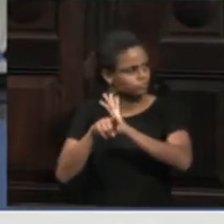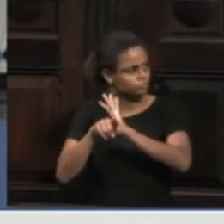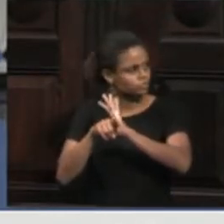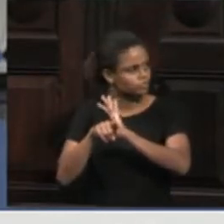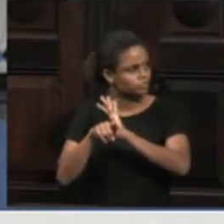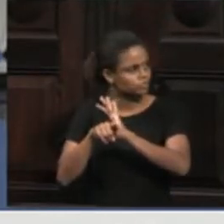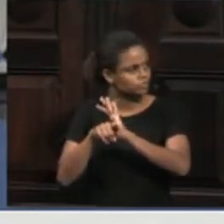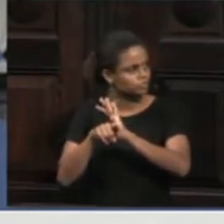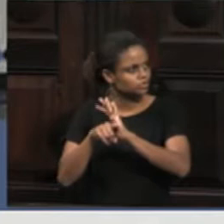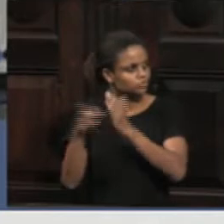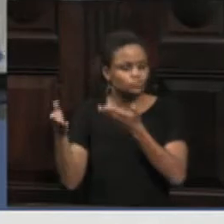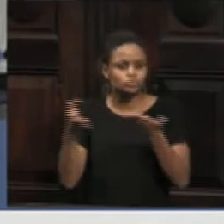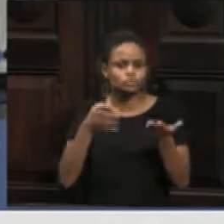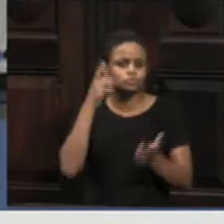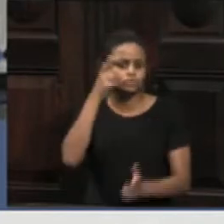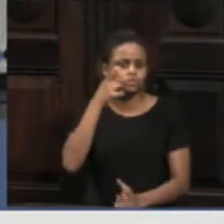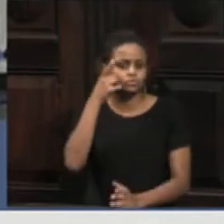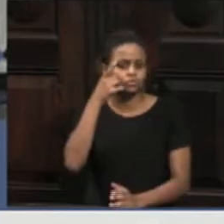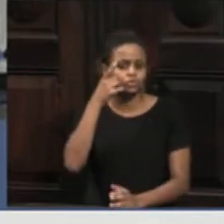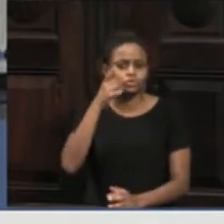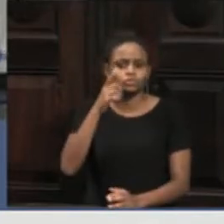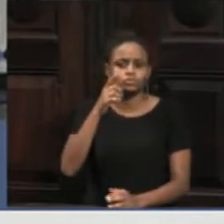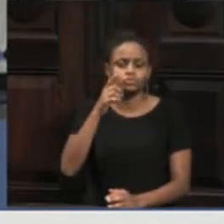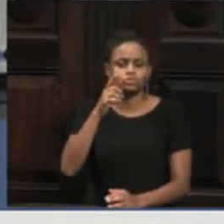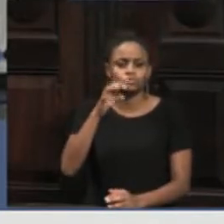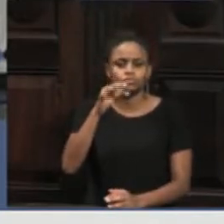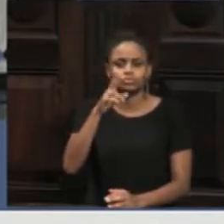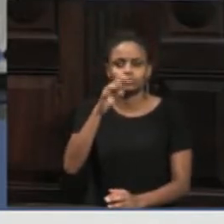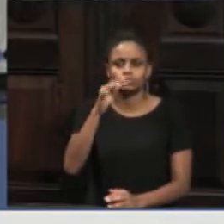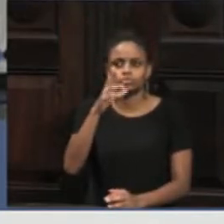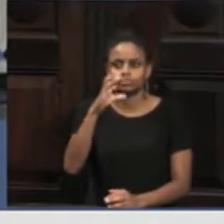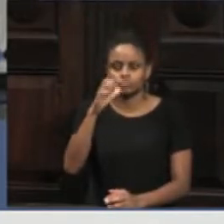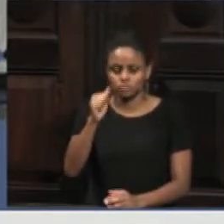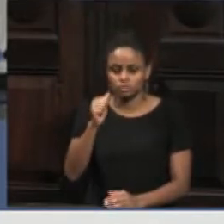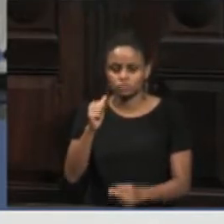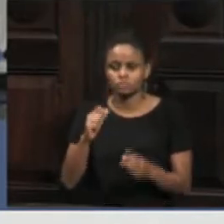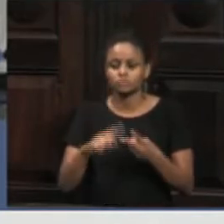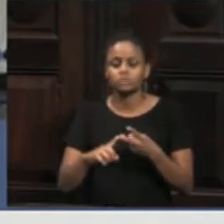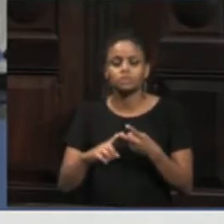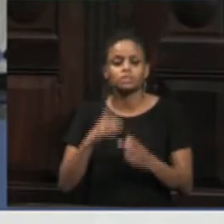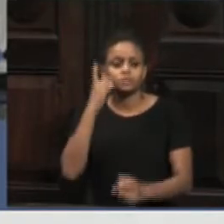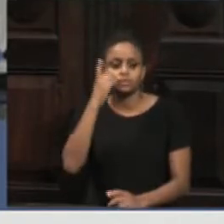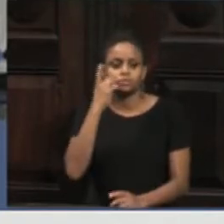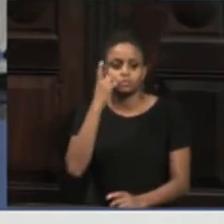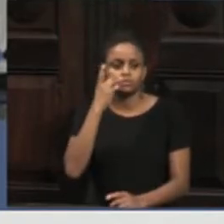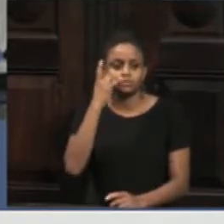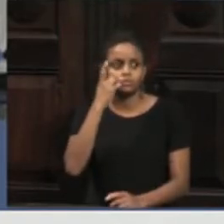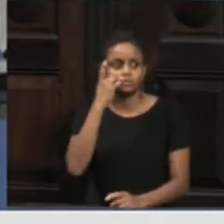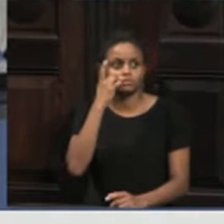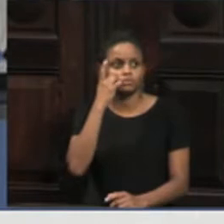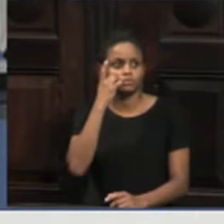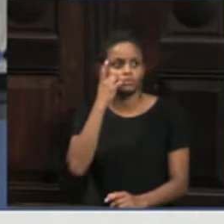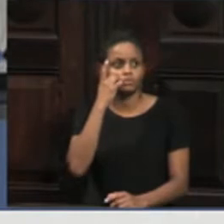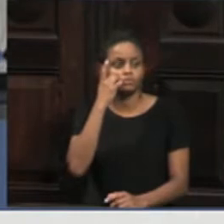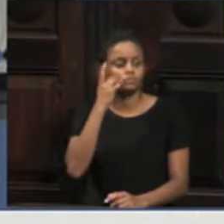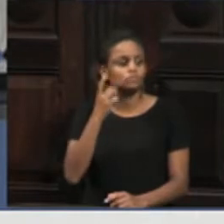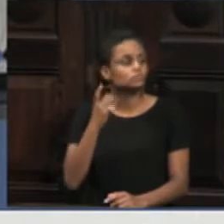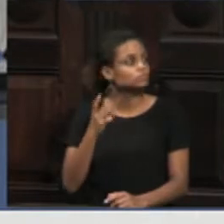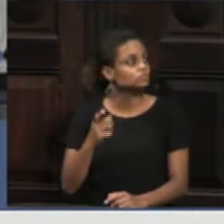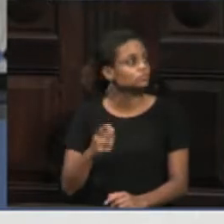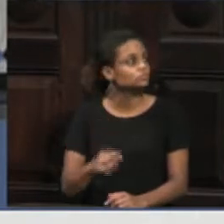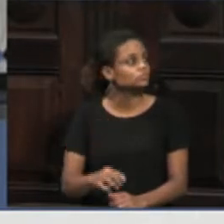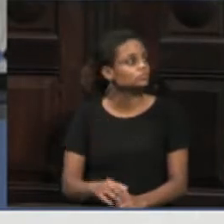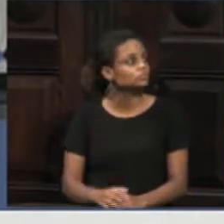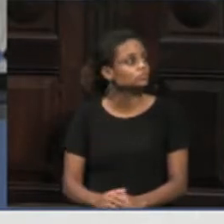Controle, deputado Gustavo Tutuca, deputado Chiquinho da Mangueira. deputado